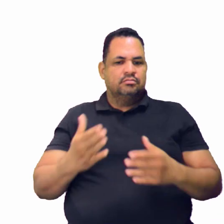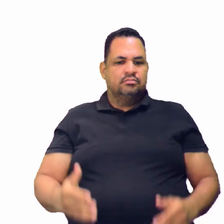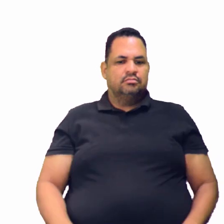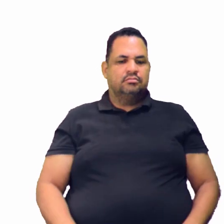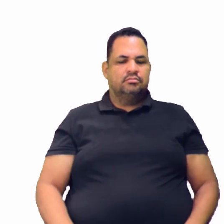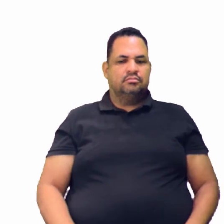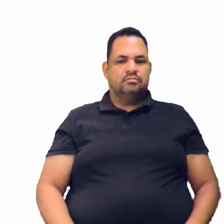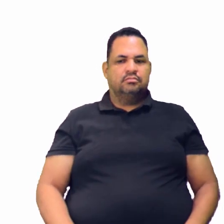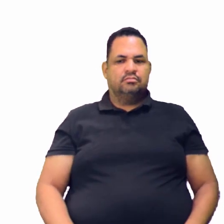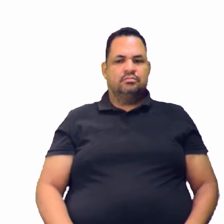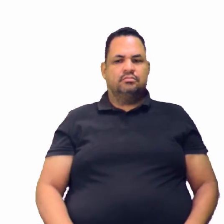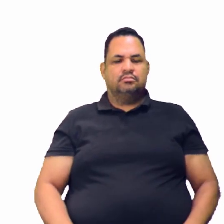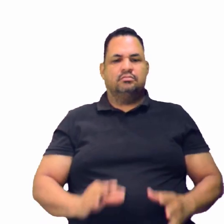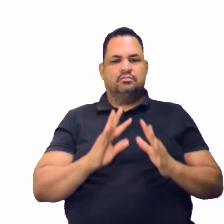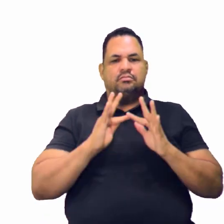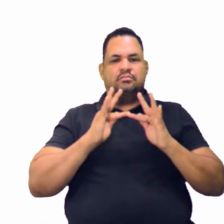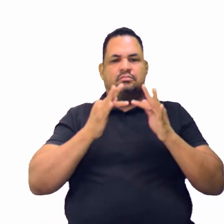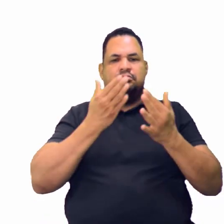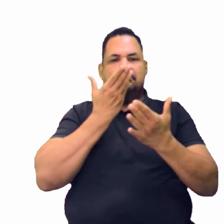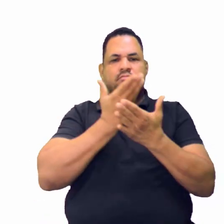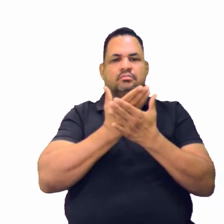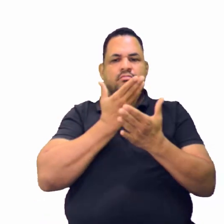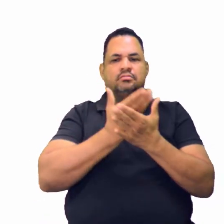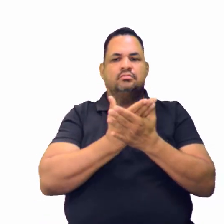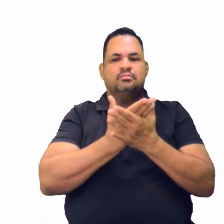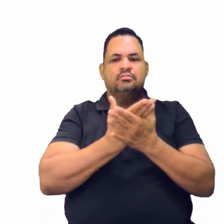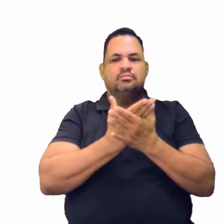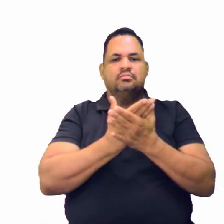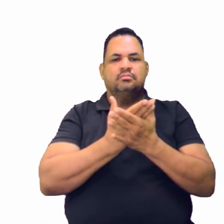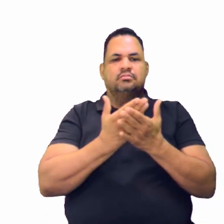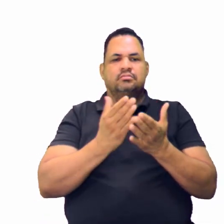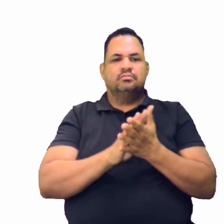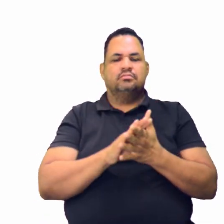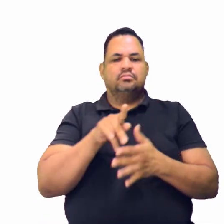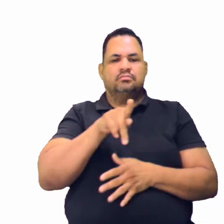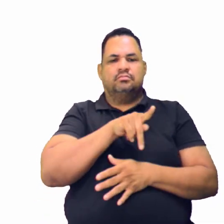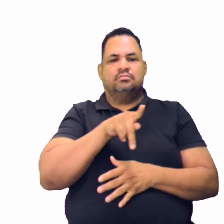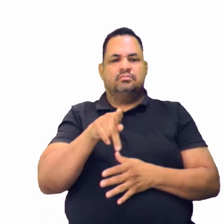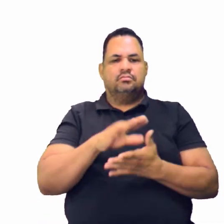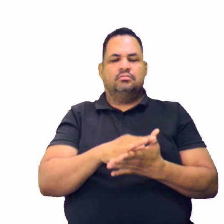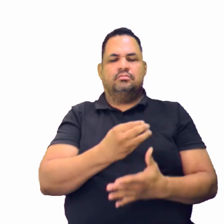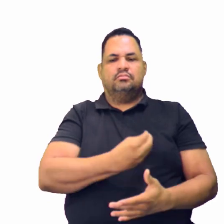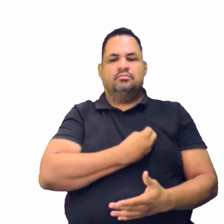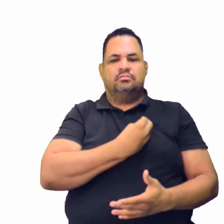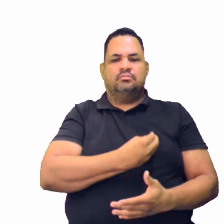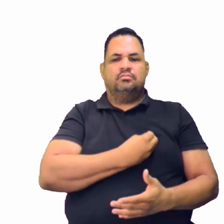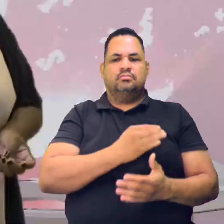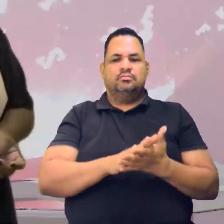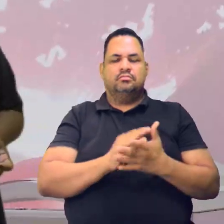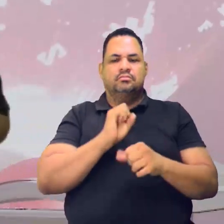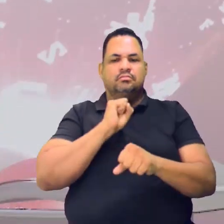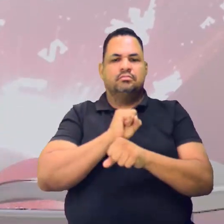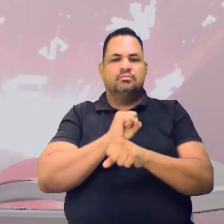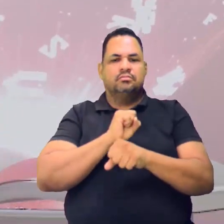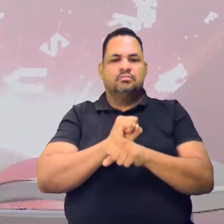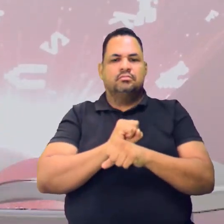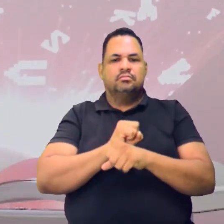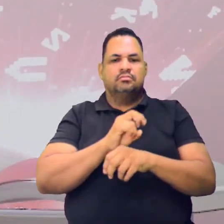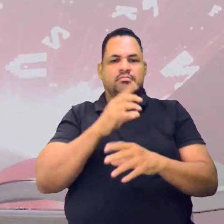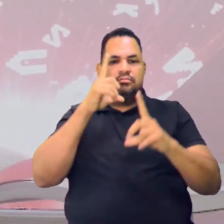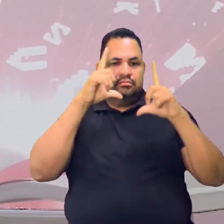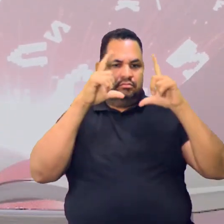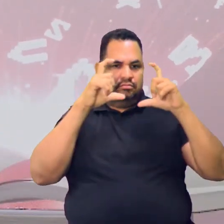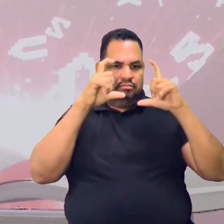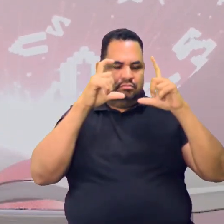Então, amadinhos, terminando aqui a nossa aula. Professores presenciais, estou aguardando mais